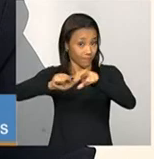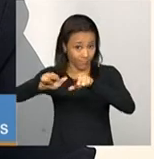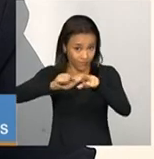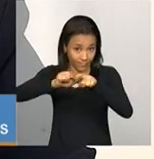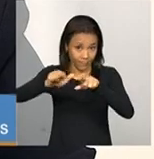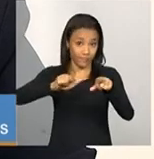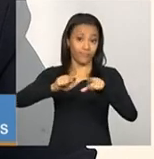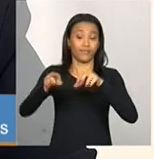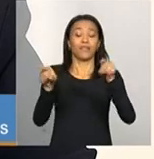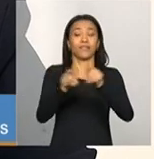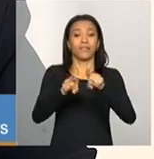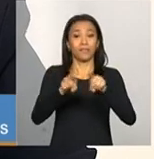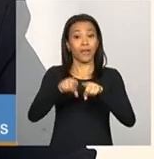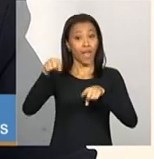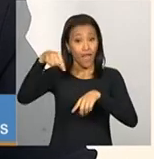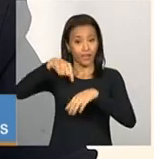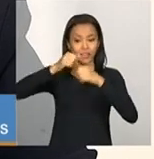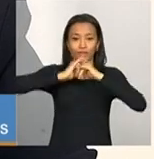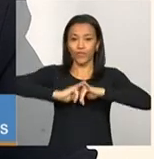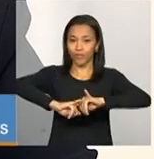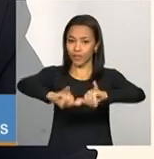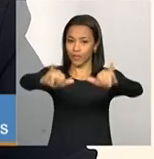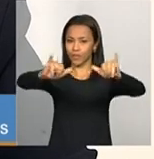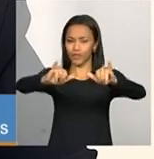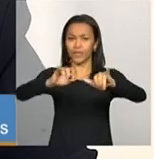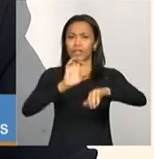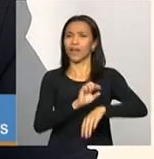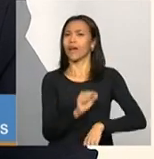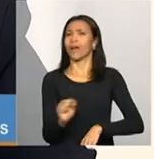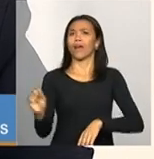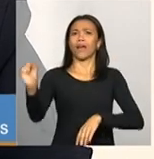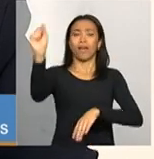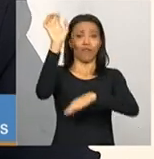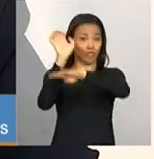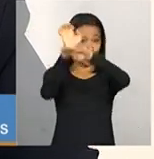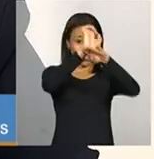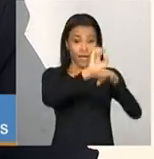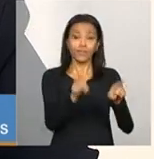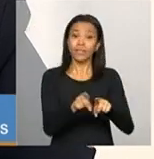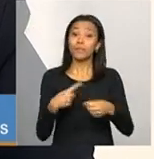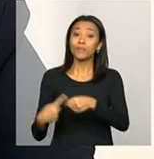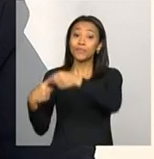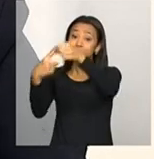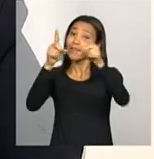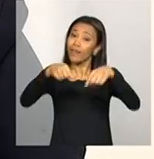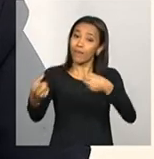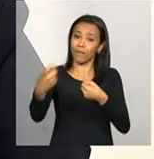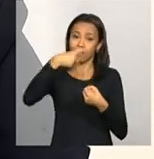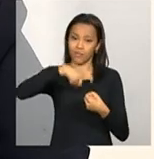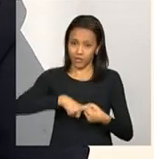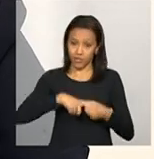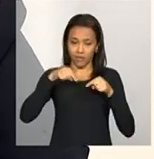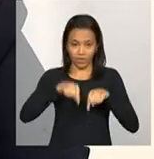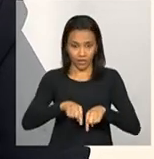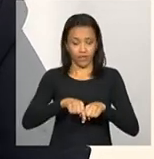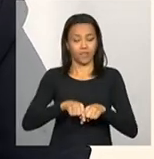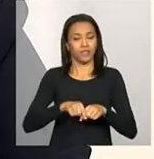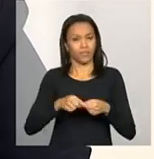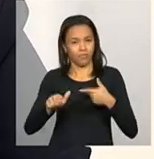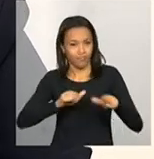Gostaria de passar essa mensagem aos estados, aos municípios, nossos parceiros na execução do BPC